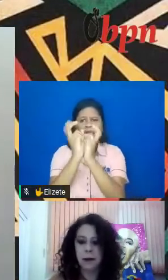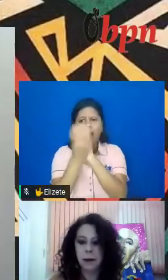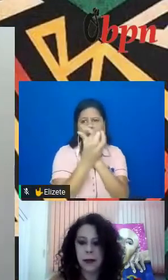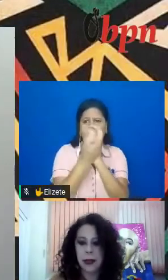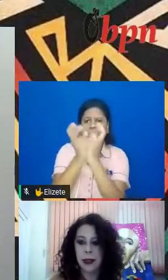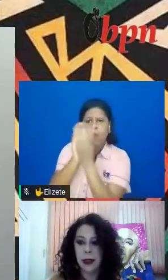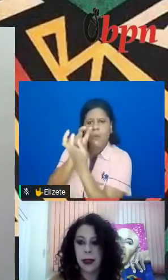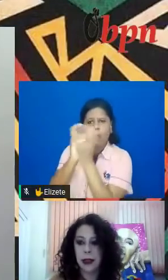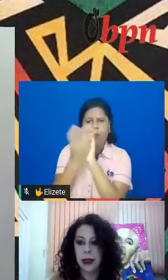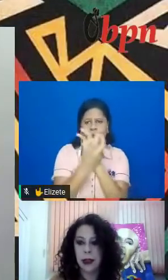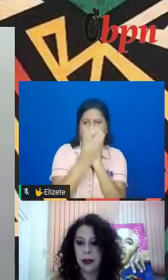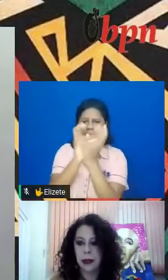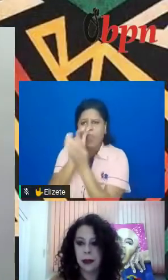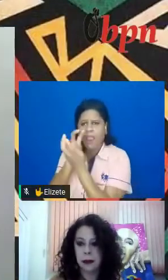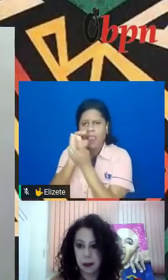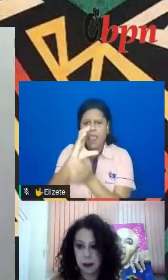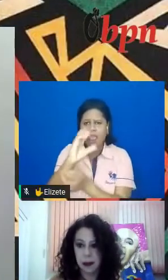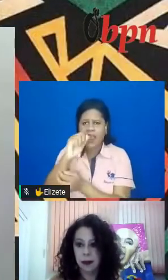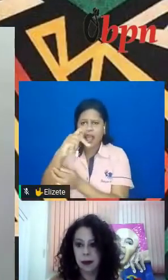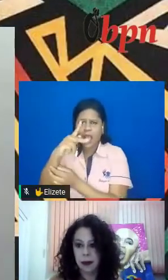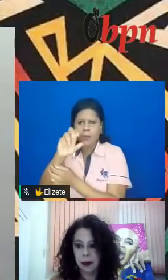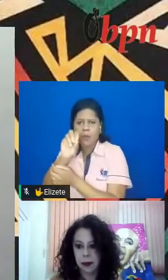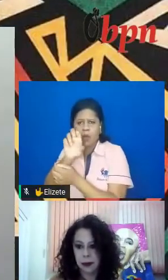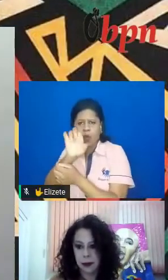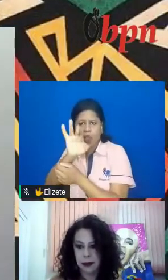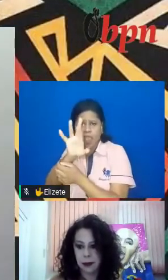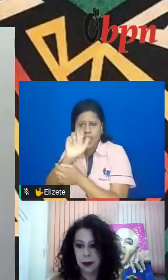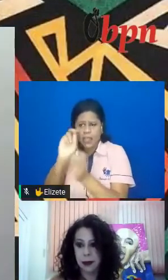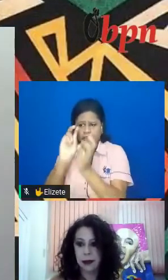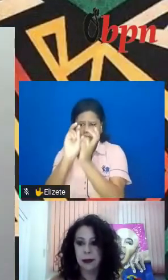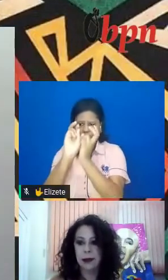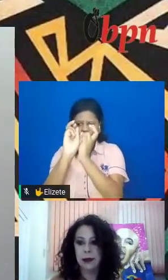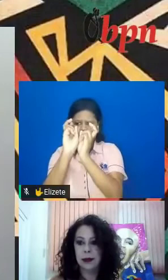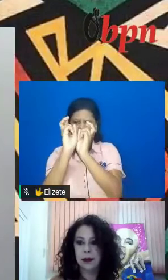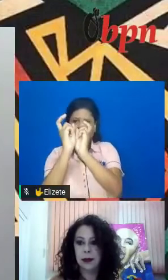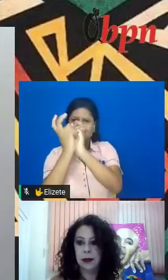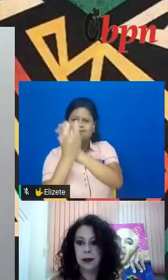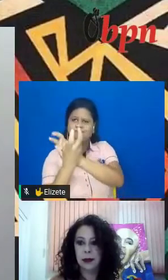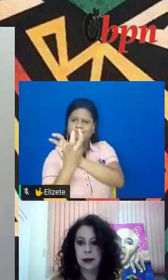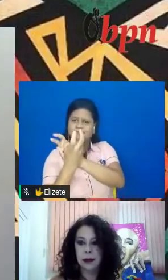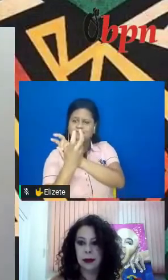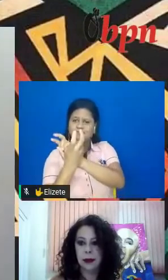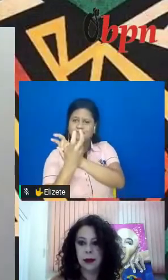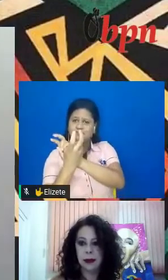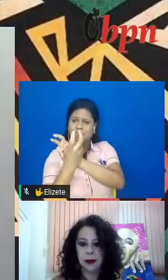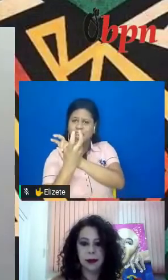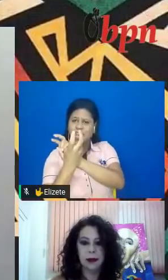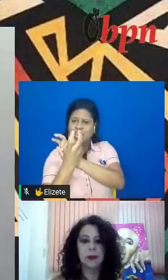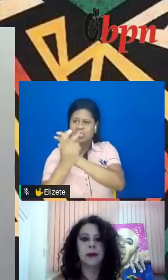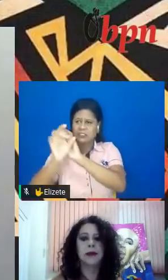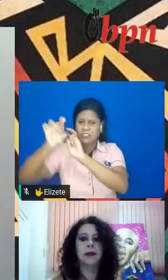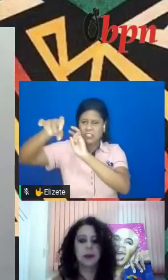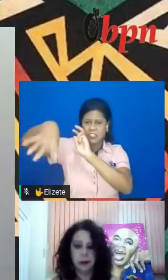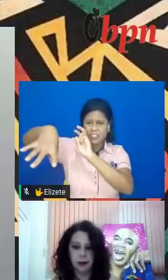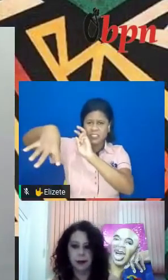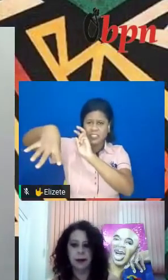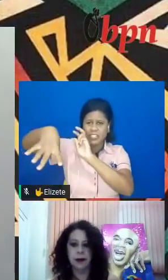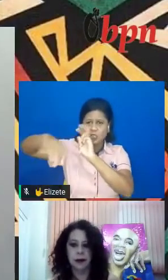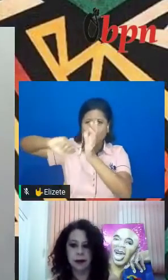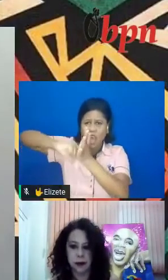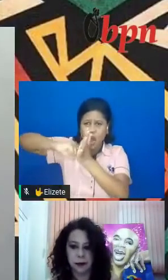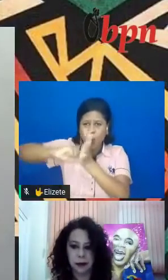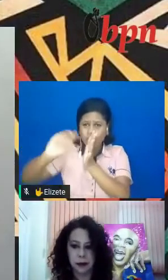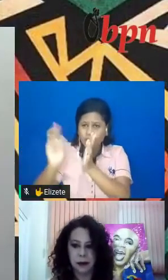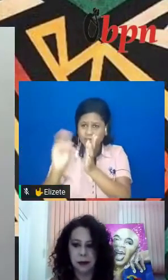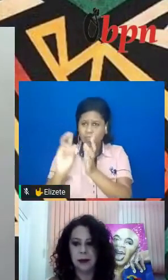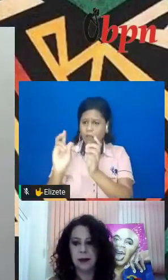capoeira, quando o corpo recua, ele não está abandonando a luta, né? Ele está se